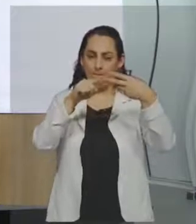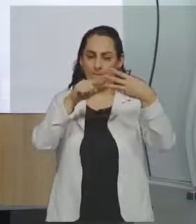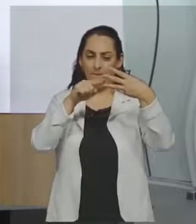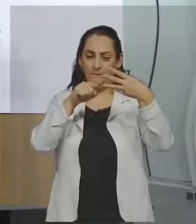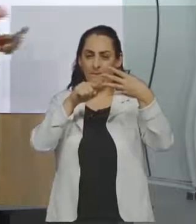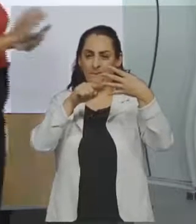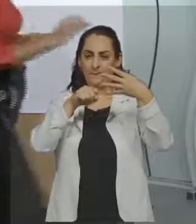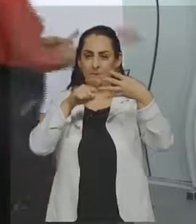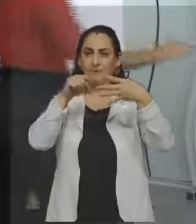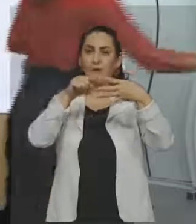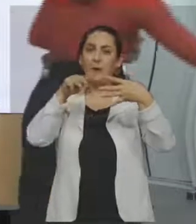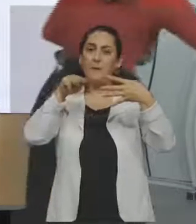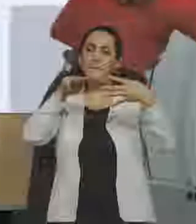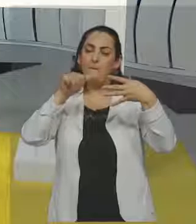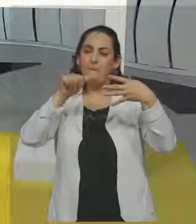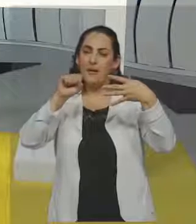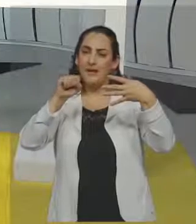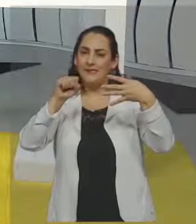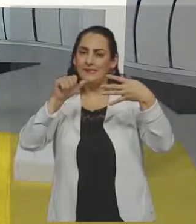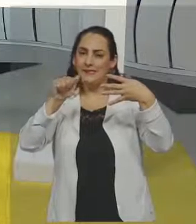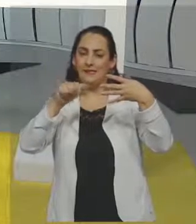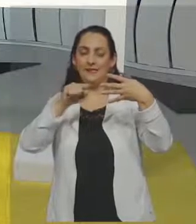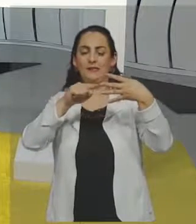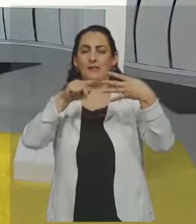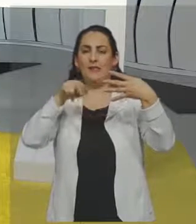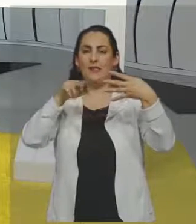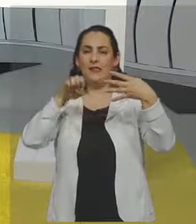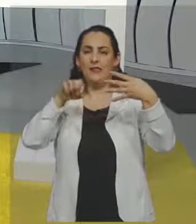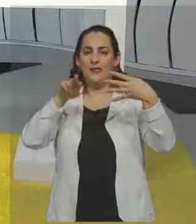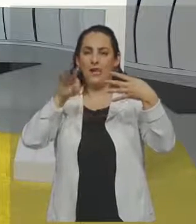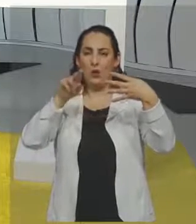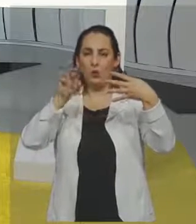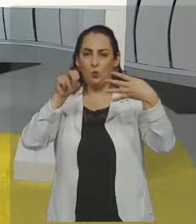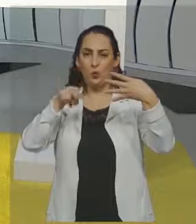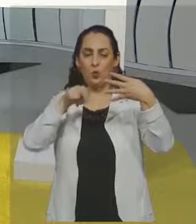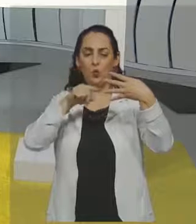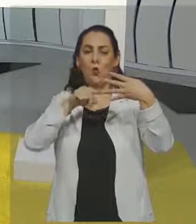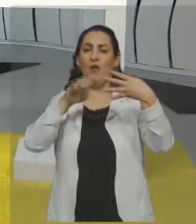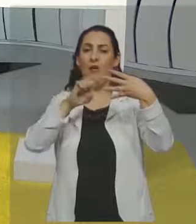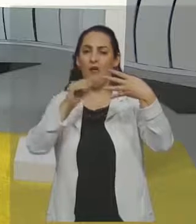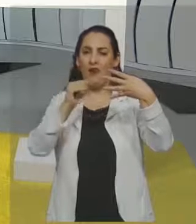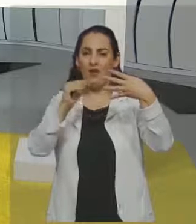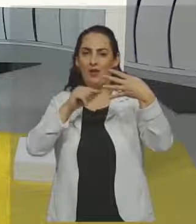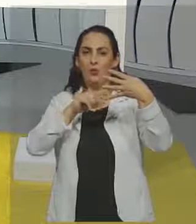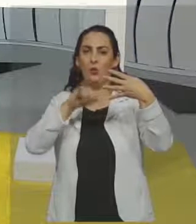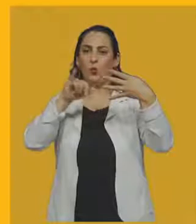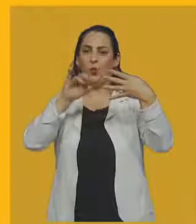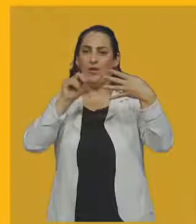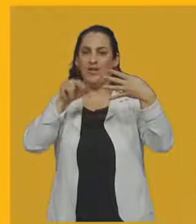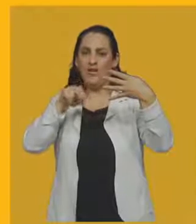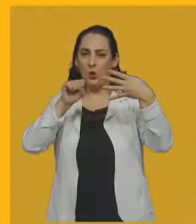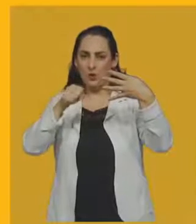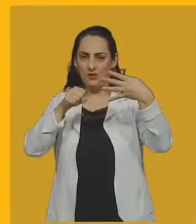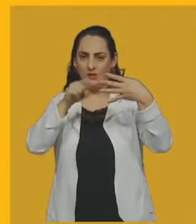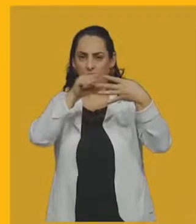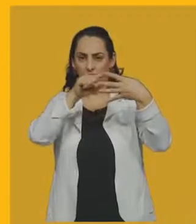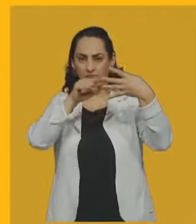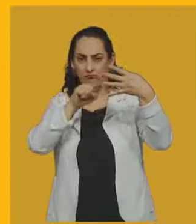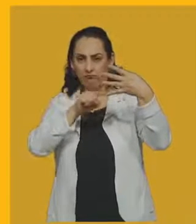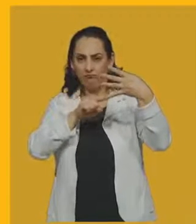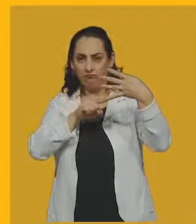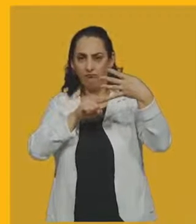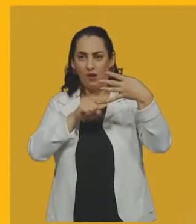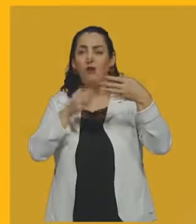e íons, ok? Vamos fazer rapidamente aqui? Então, olha só, ele está falando que